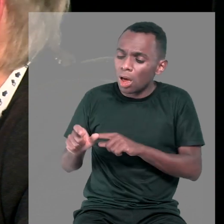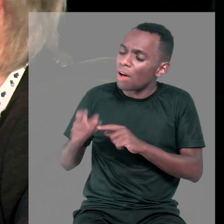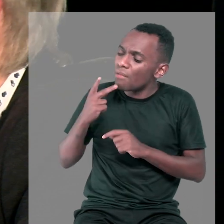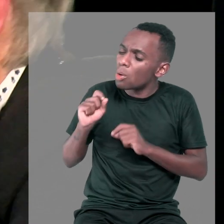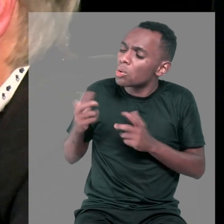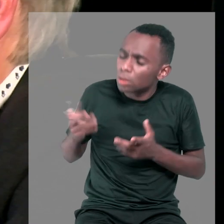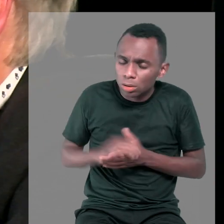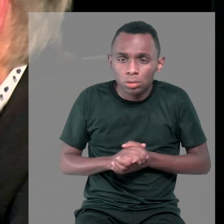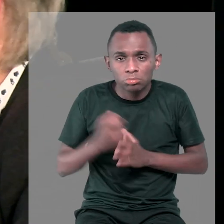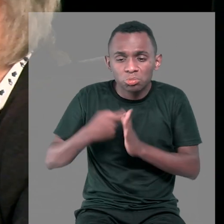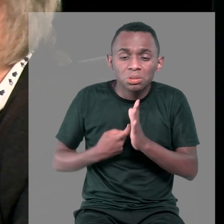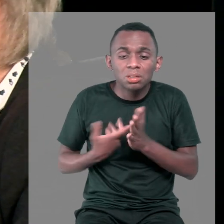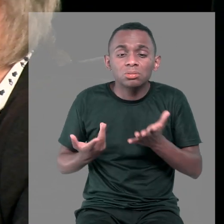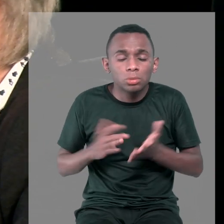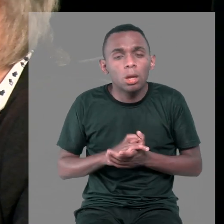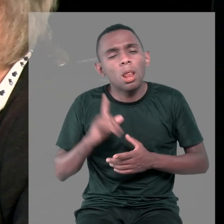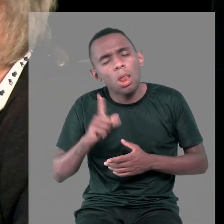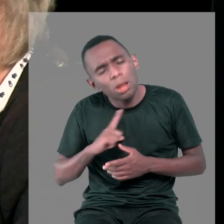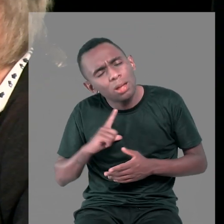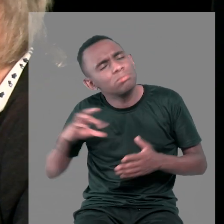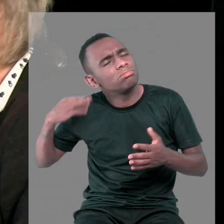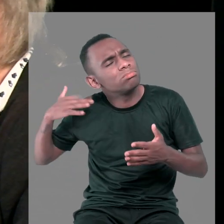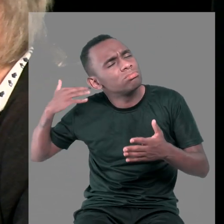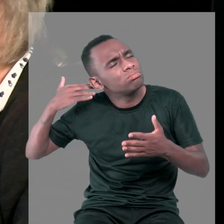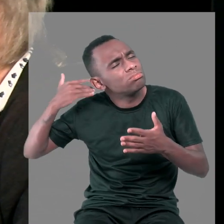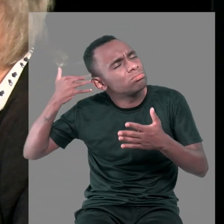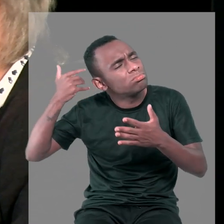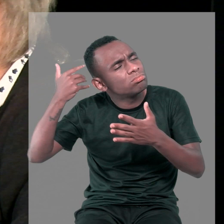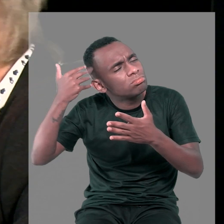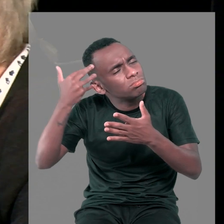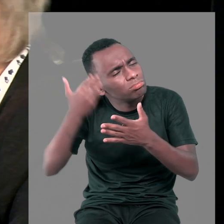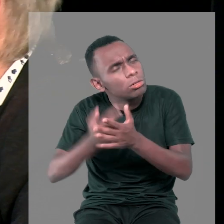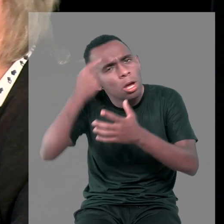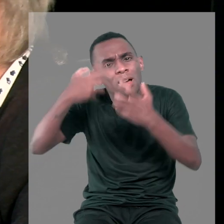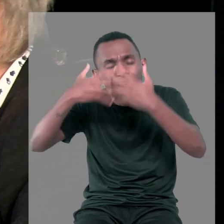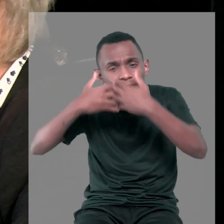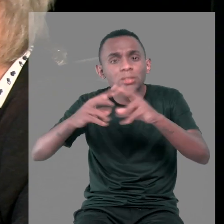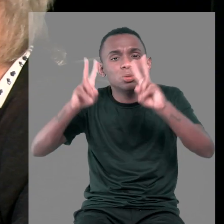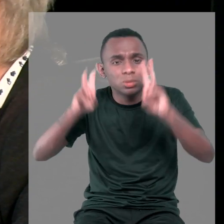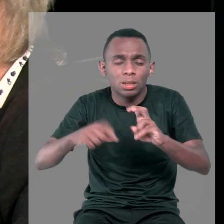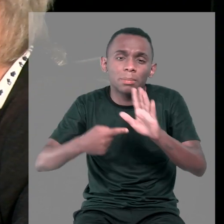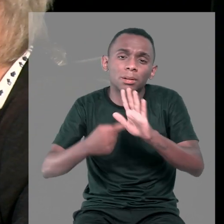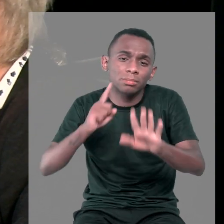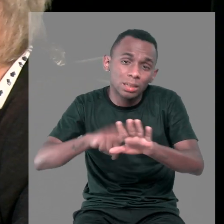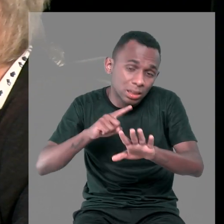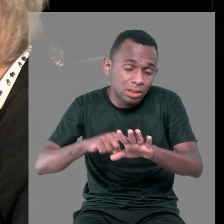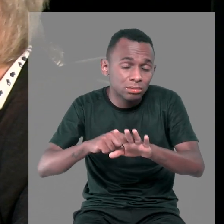uma referência incontornável quando falamos de ideologia. Mas quando Arendt utiliza o